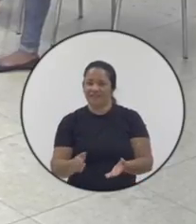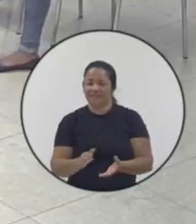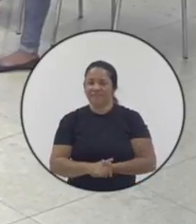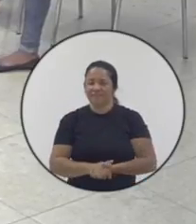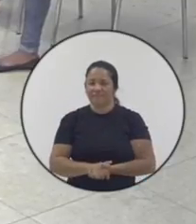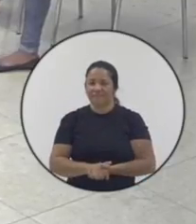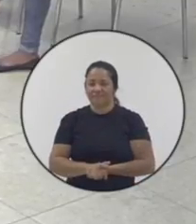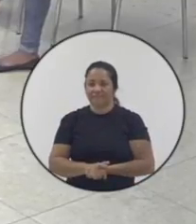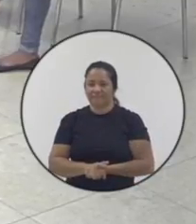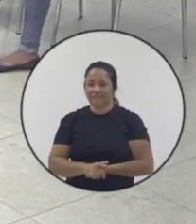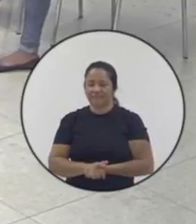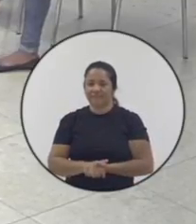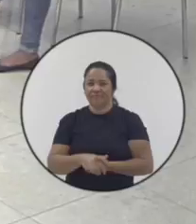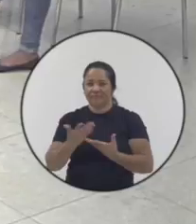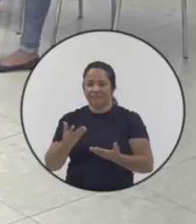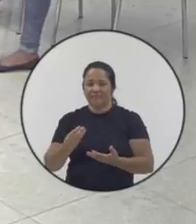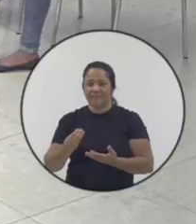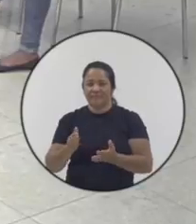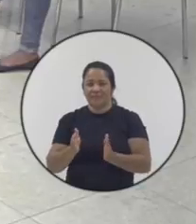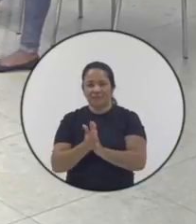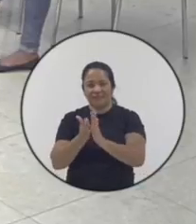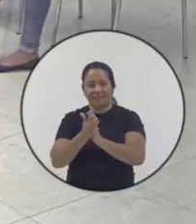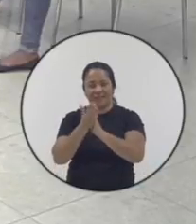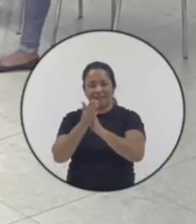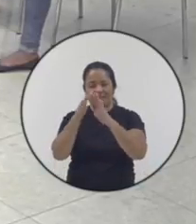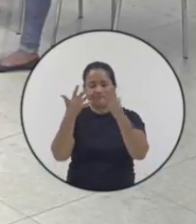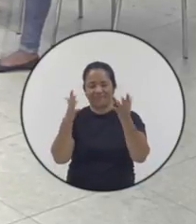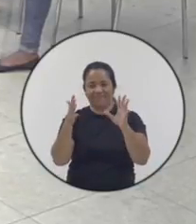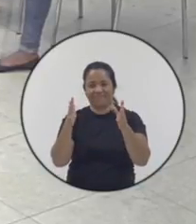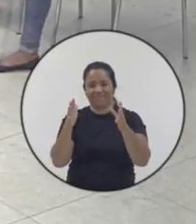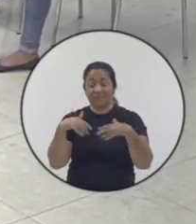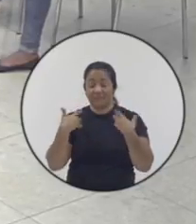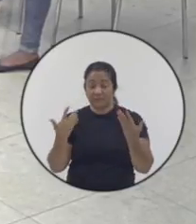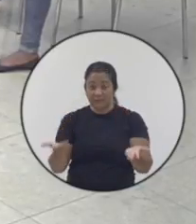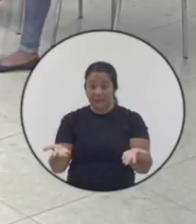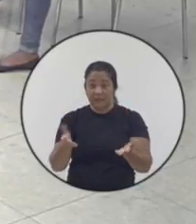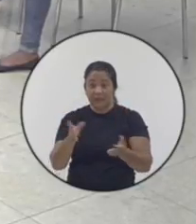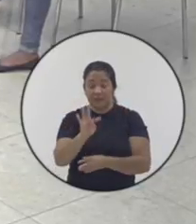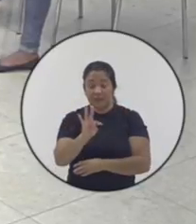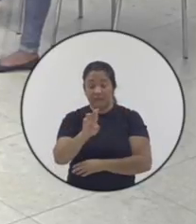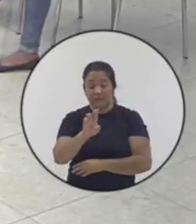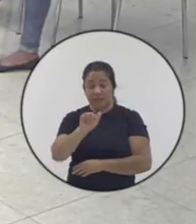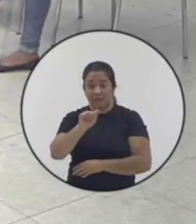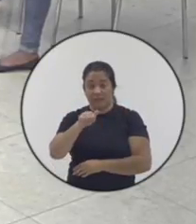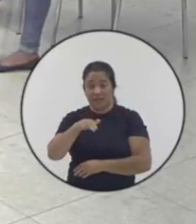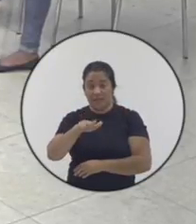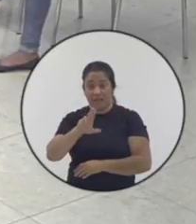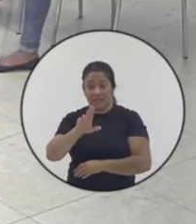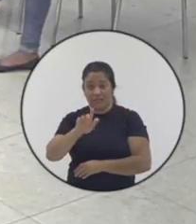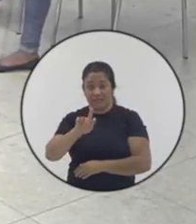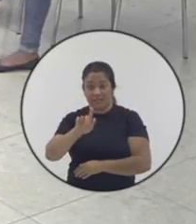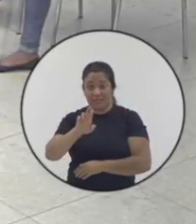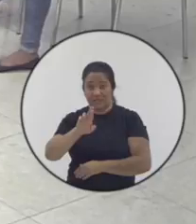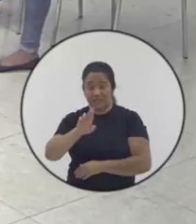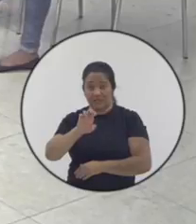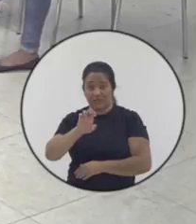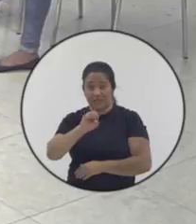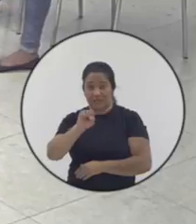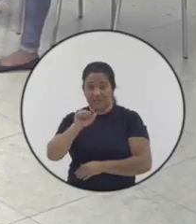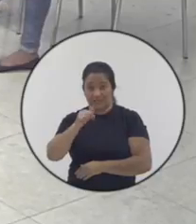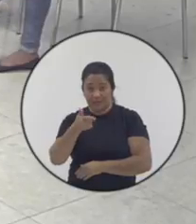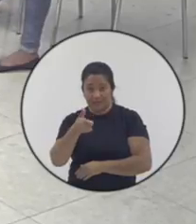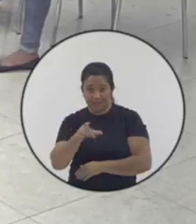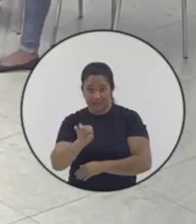Né? E viva a transgressão, né? E viva a transgressão a isso que é colocado como norma. Para continuar